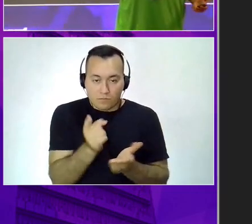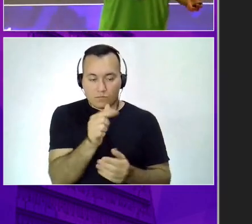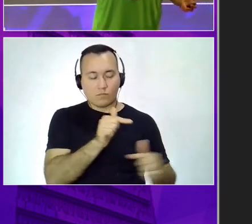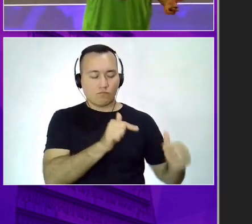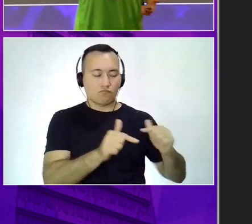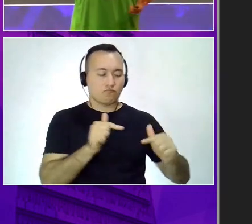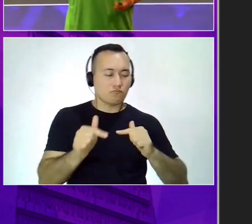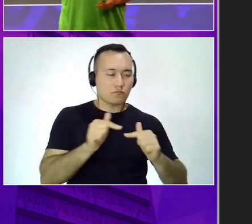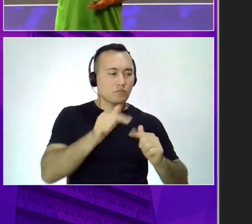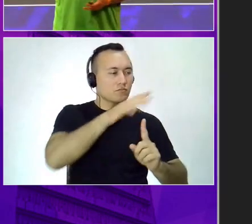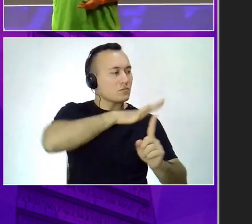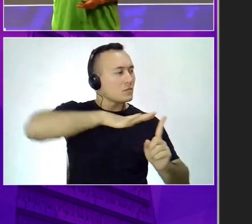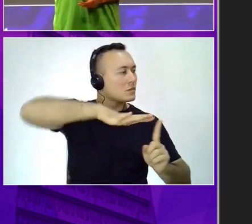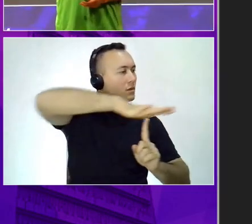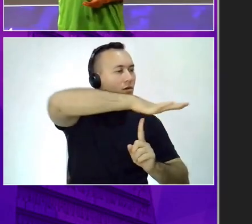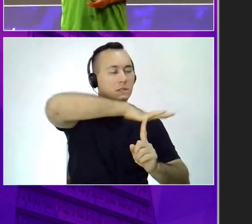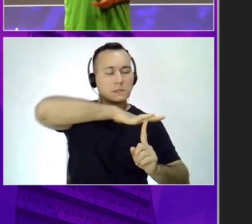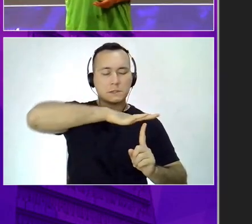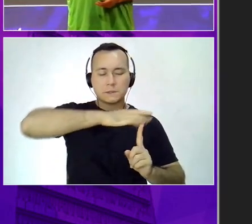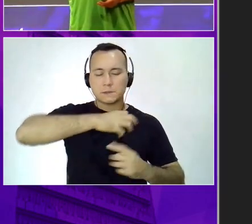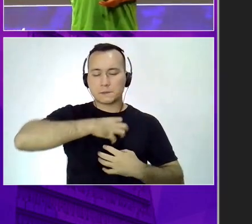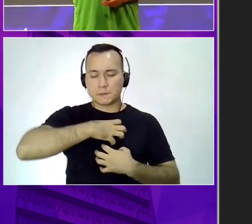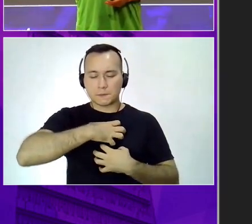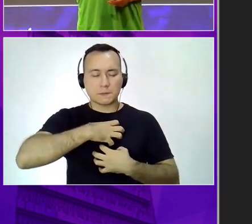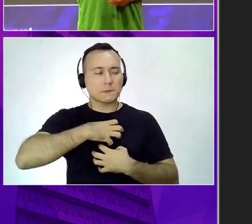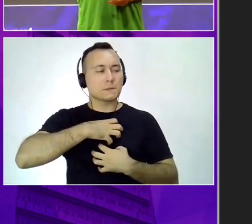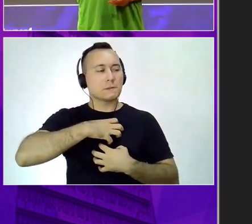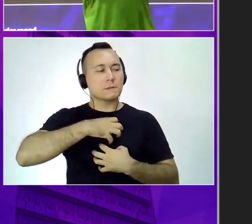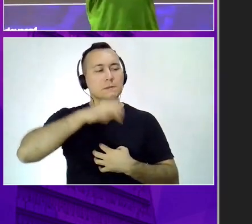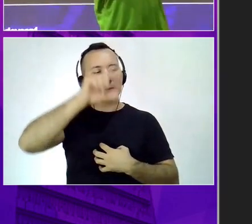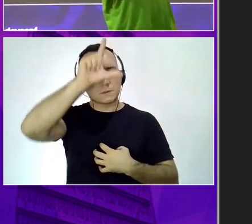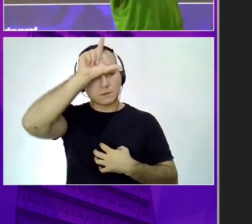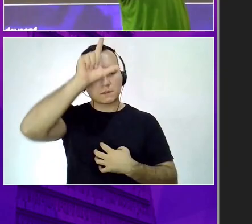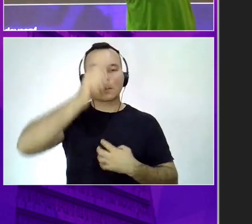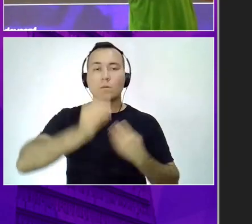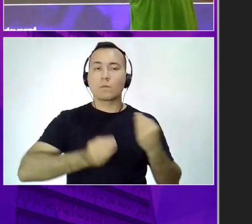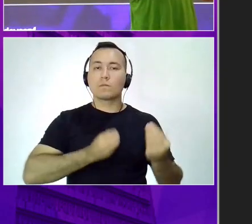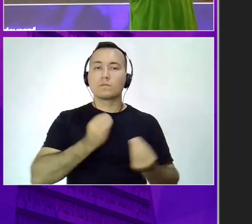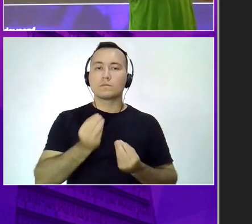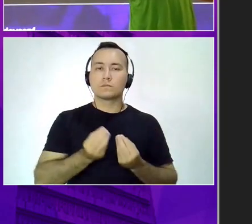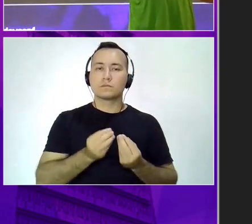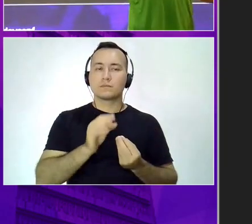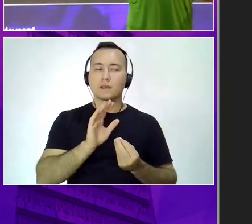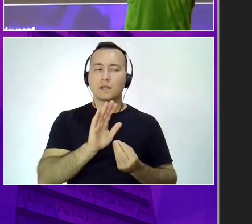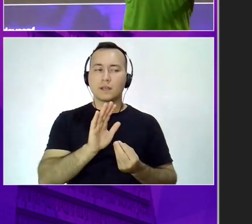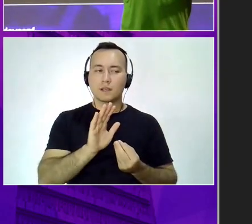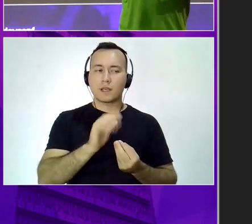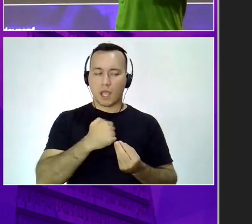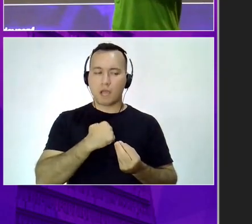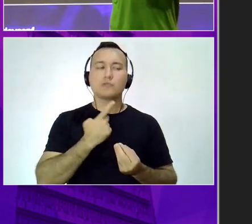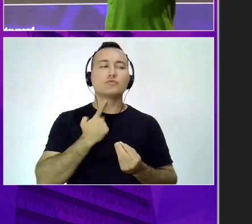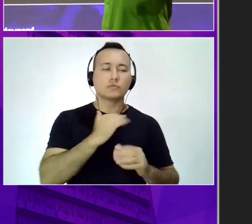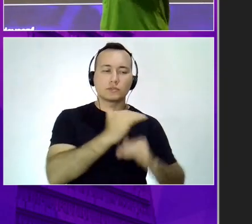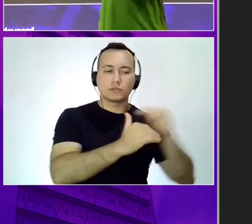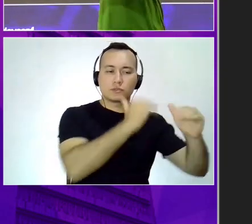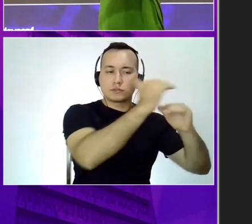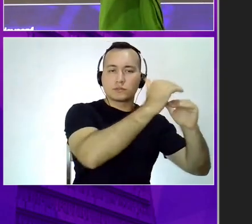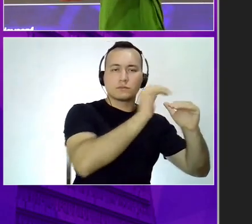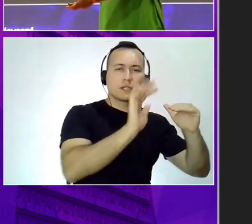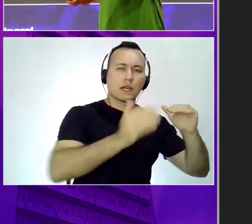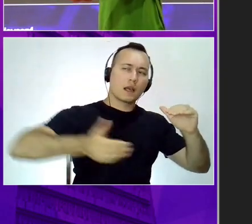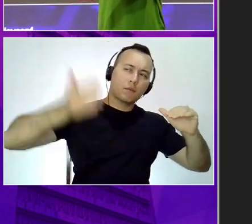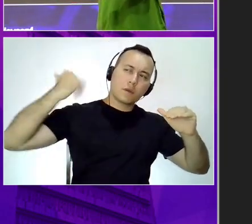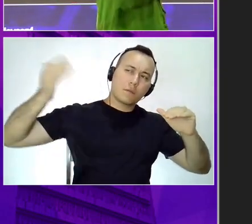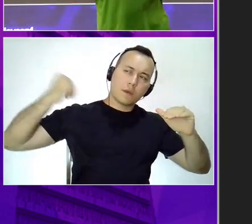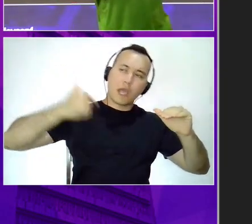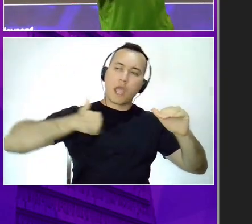repensar o futuro é necessário a gente entender o passado, né? Repensar o futuro, entender para onde vão as